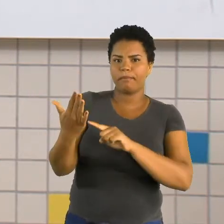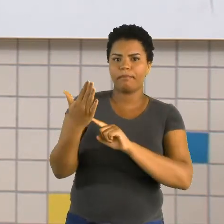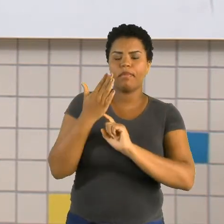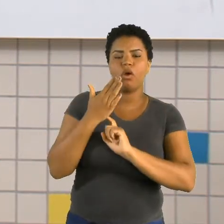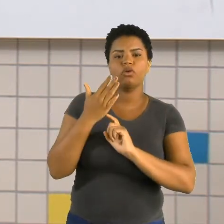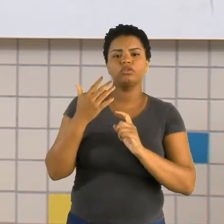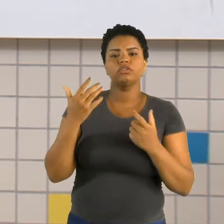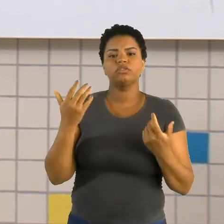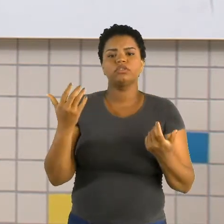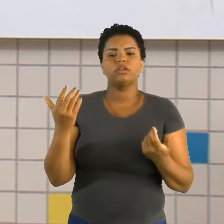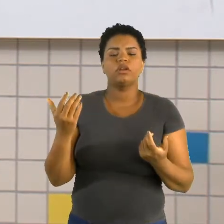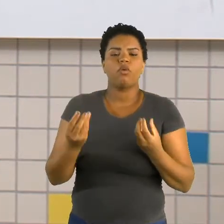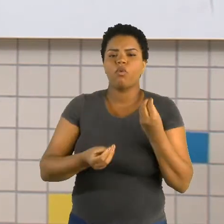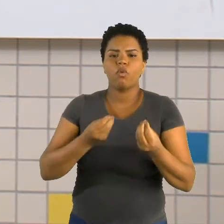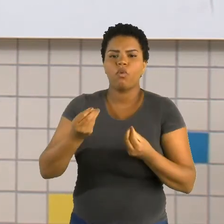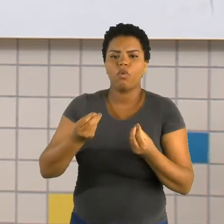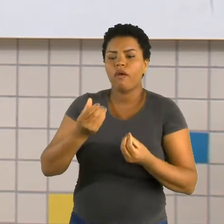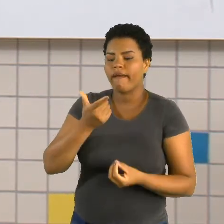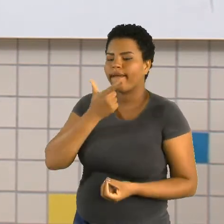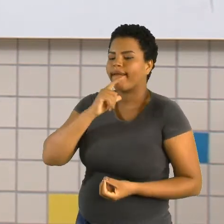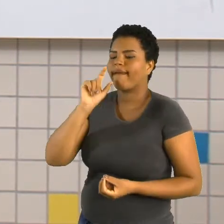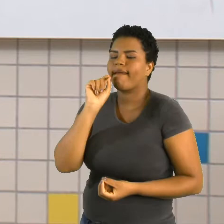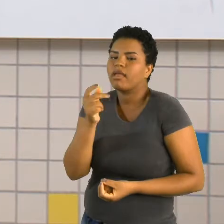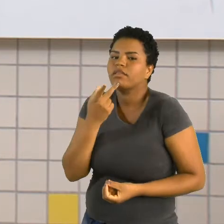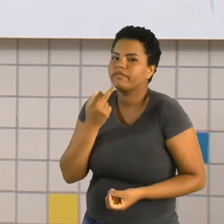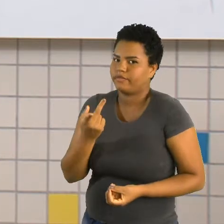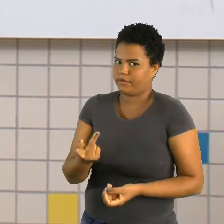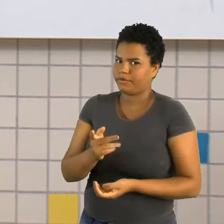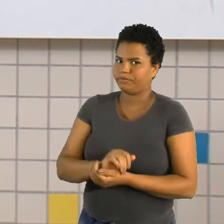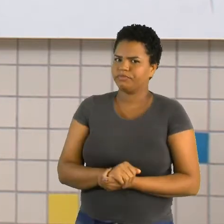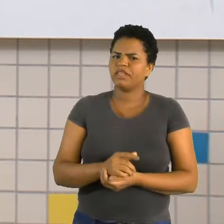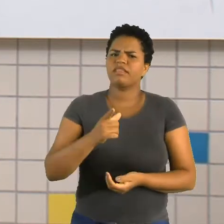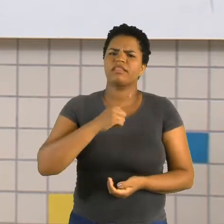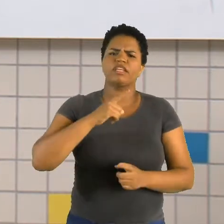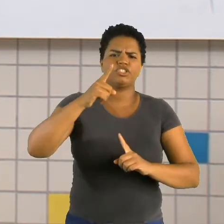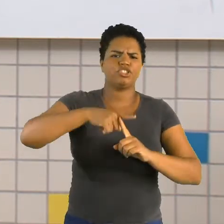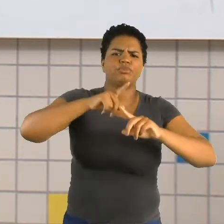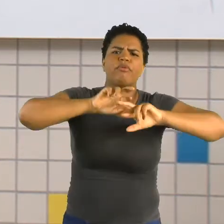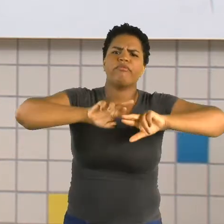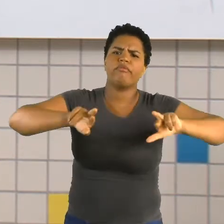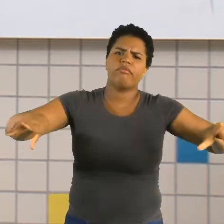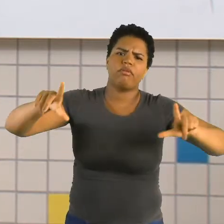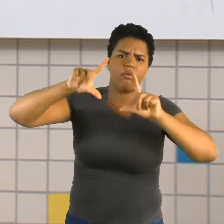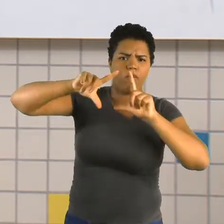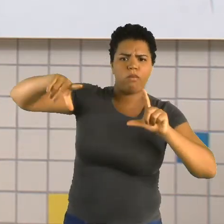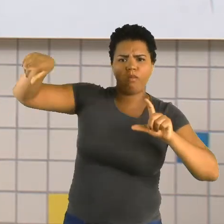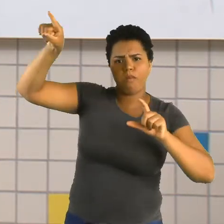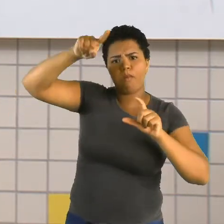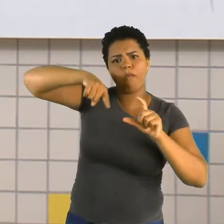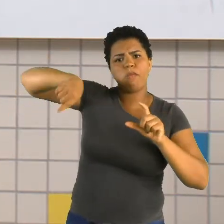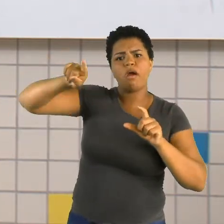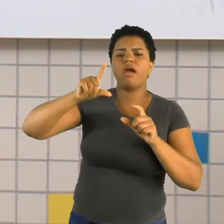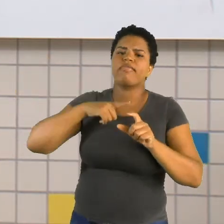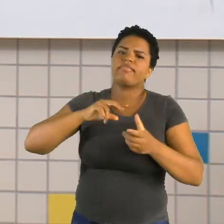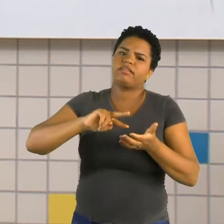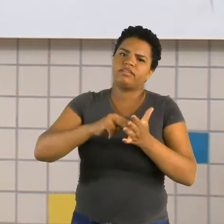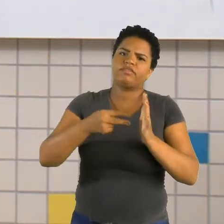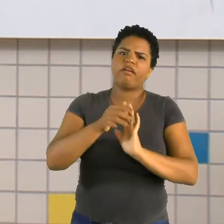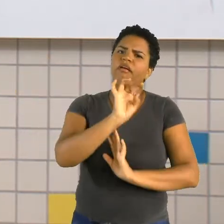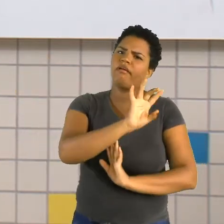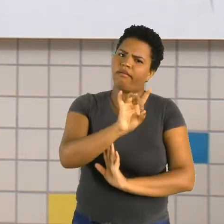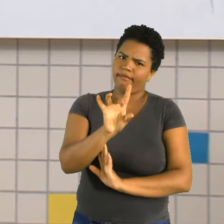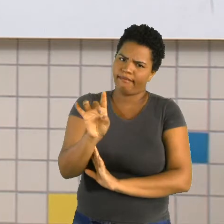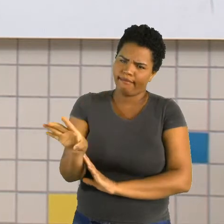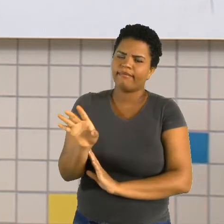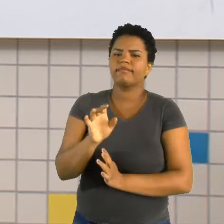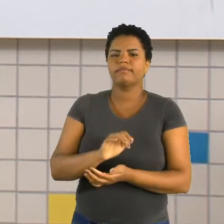autoria da mensagem. Temos vários tipos de balões e cada um deles tem um significado. Para que